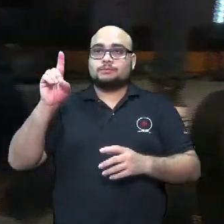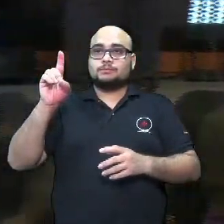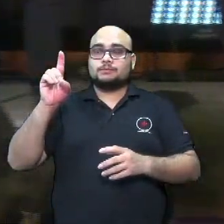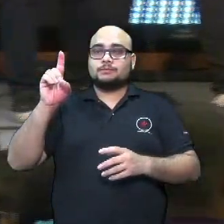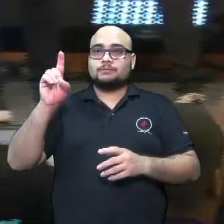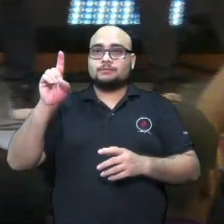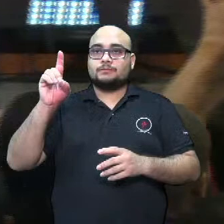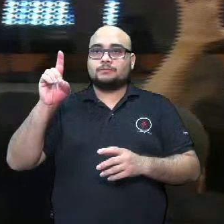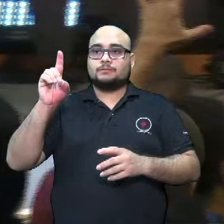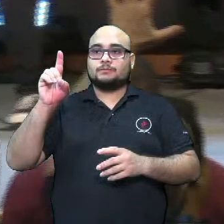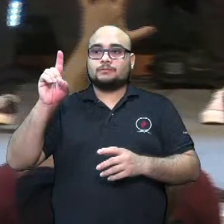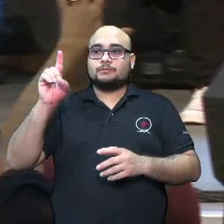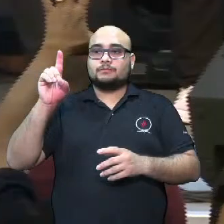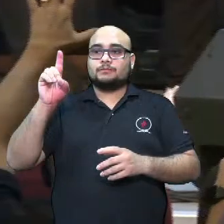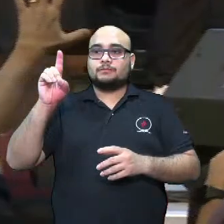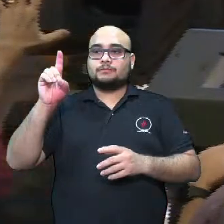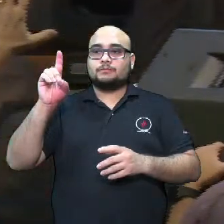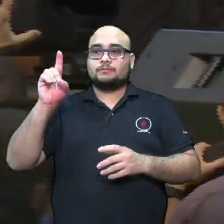aqui estão os teus filhos.